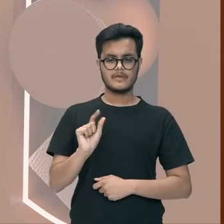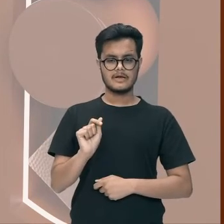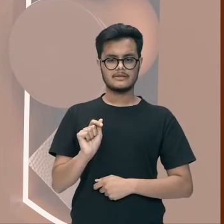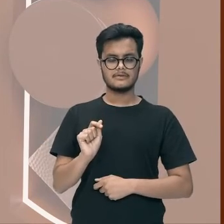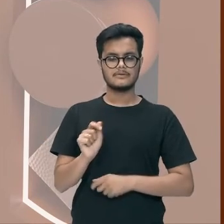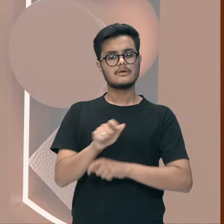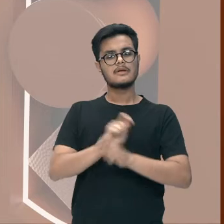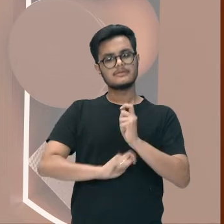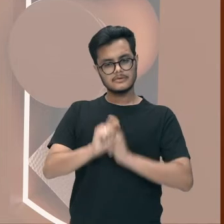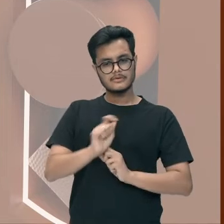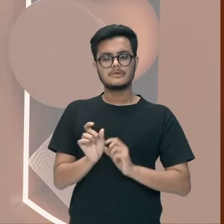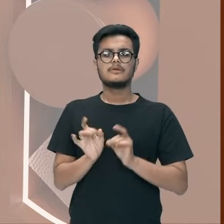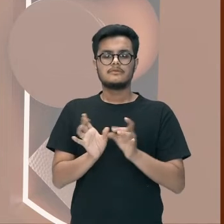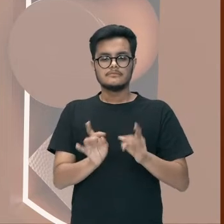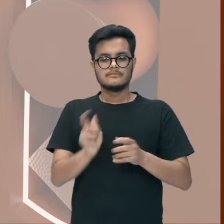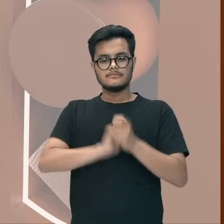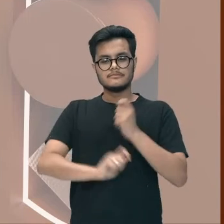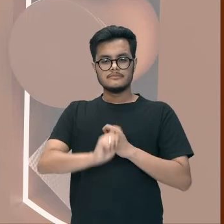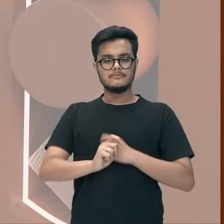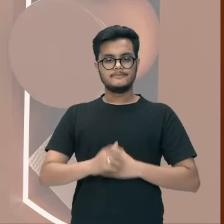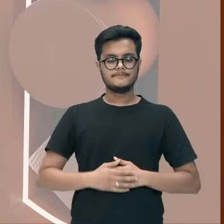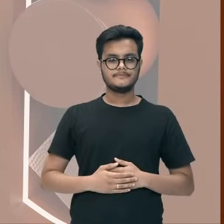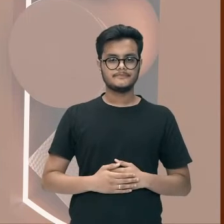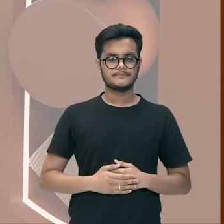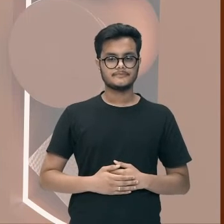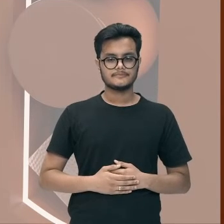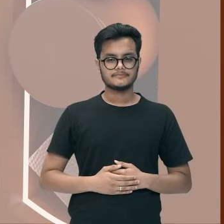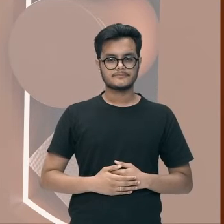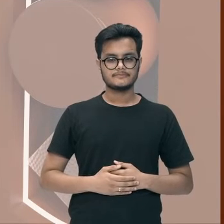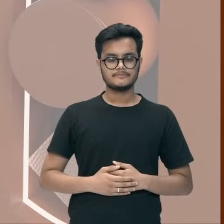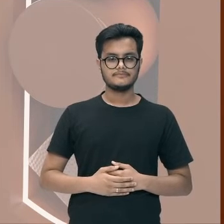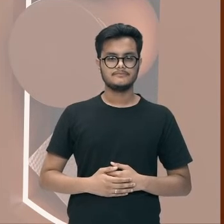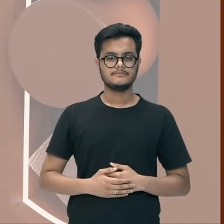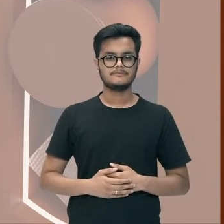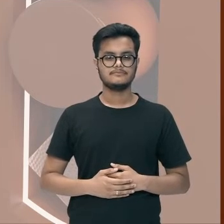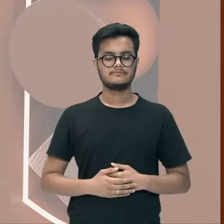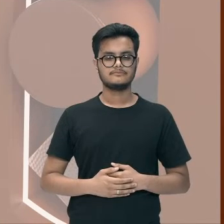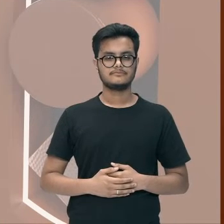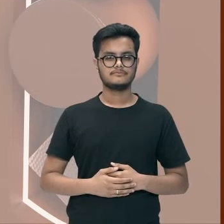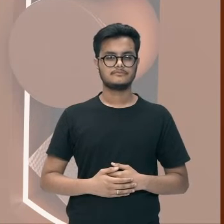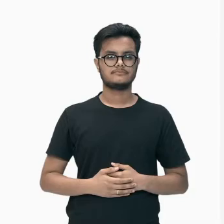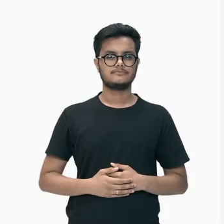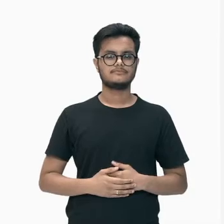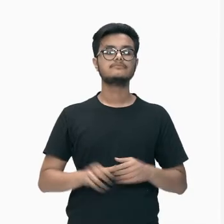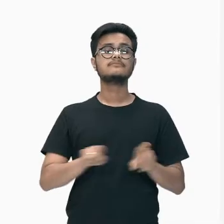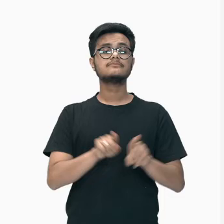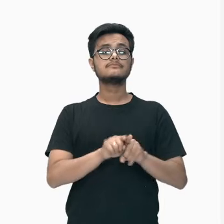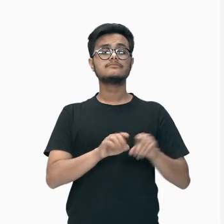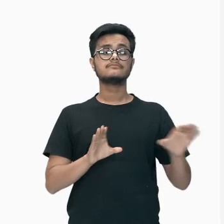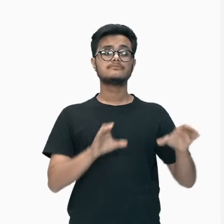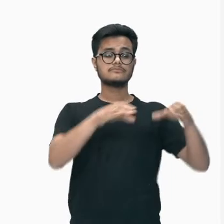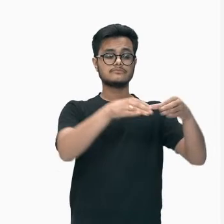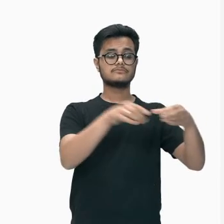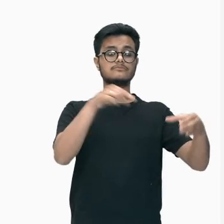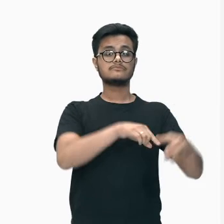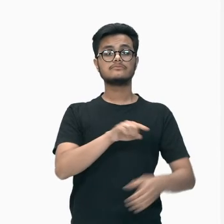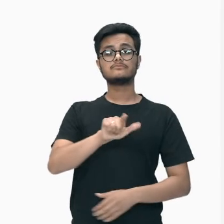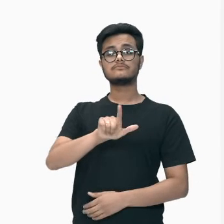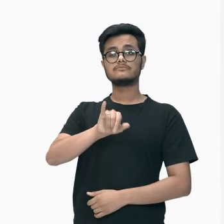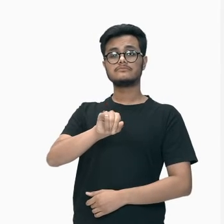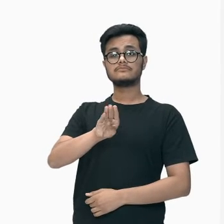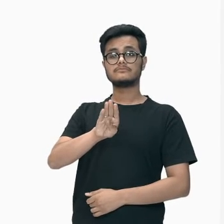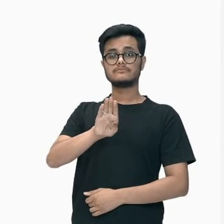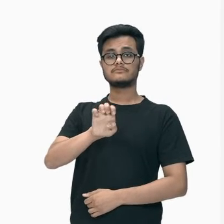força motriz que gerava a economia, certo? Muito bem. E aí os liberais?